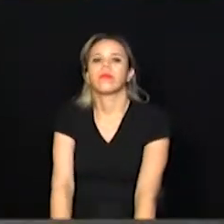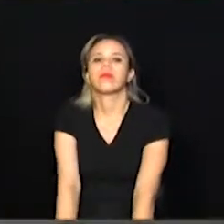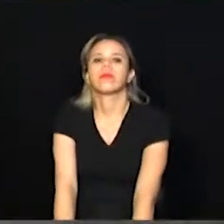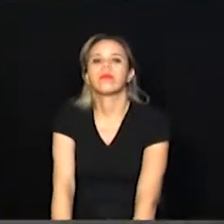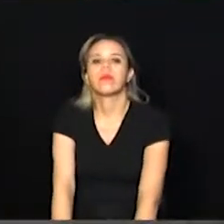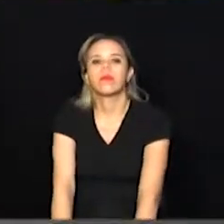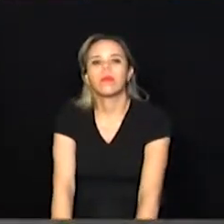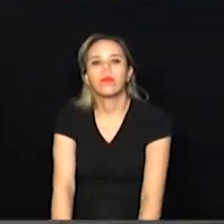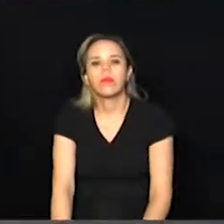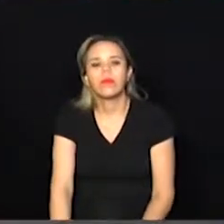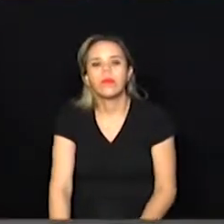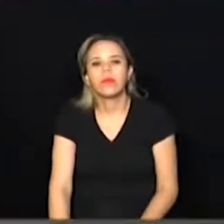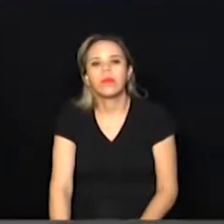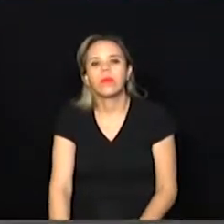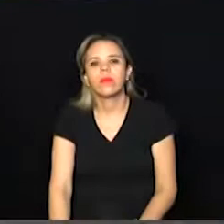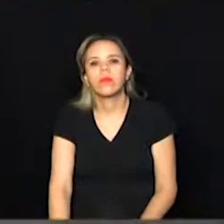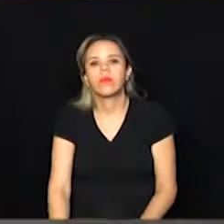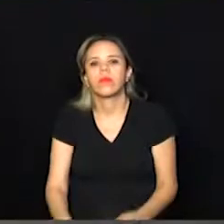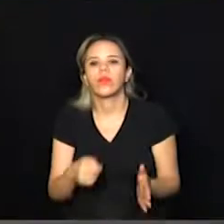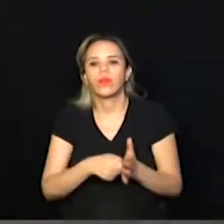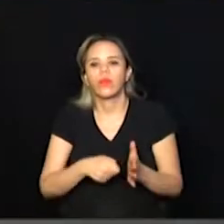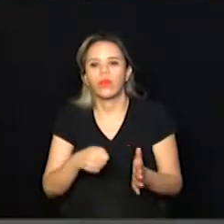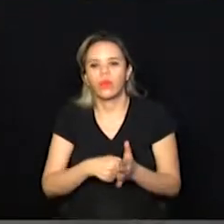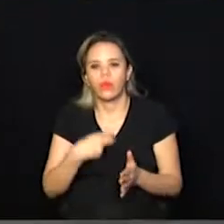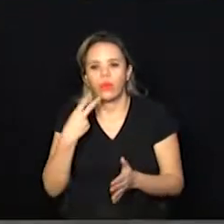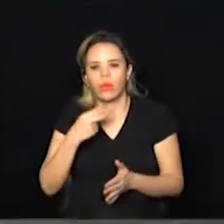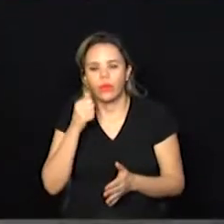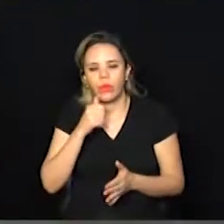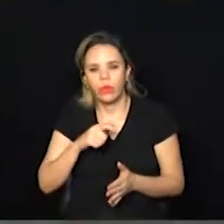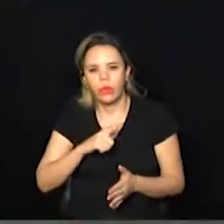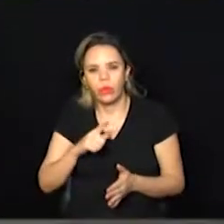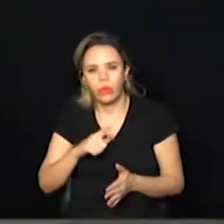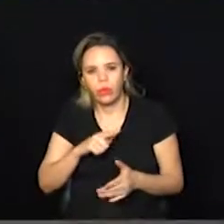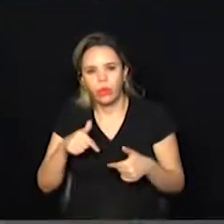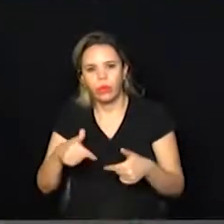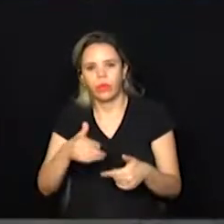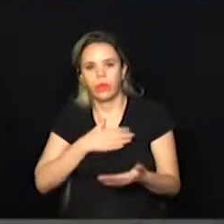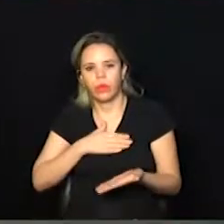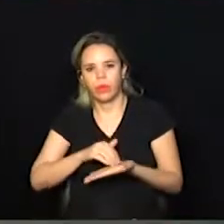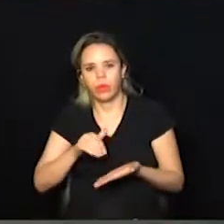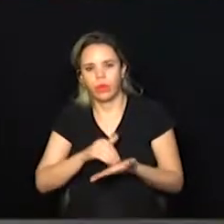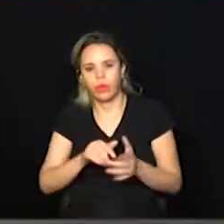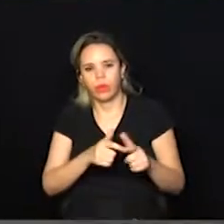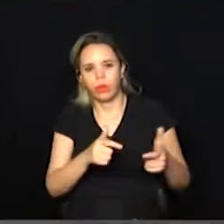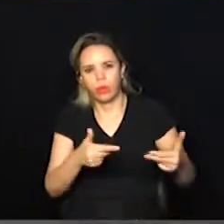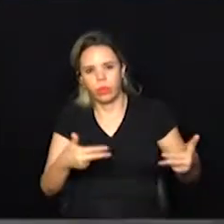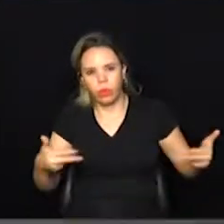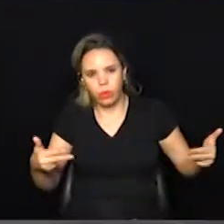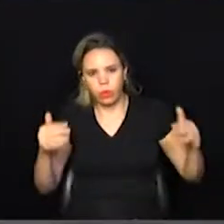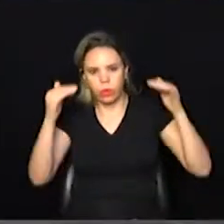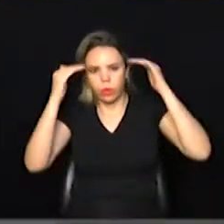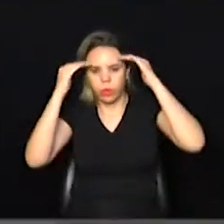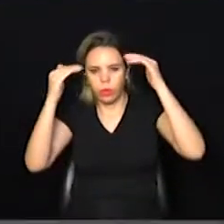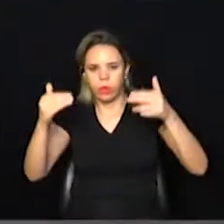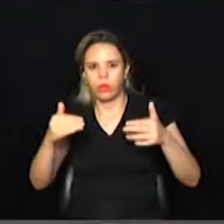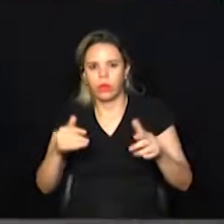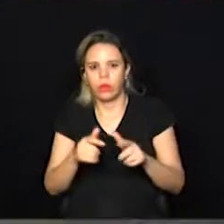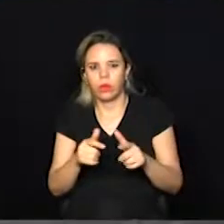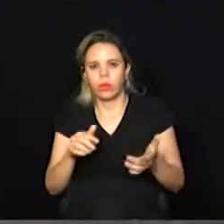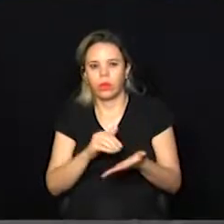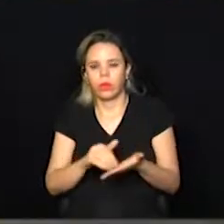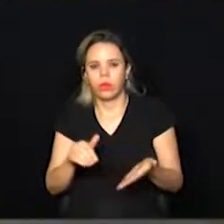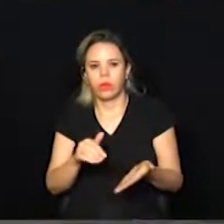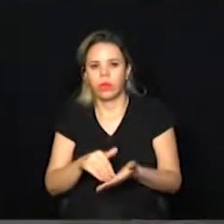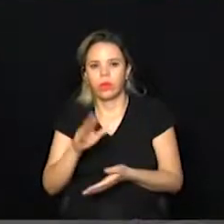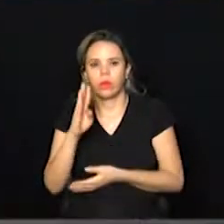uma das políticas que, vereadora, eu tenho buscado. A minha secretaria é muito grande, tenho a honra de conduzir uma secretaria que tem